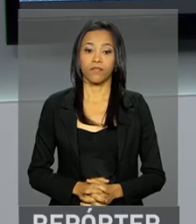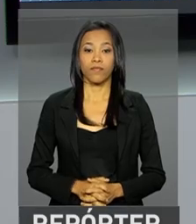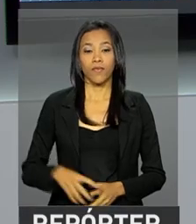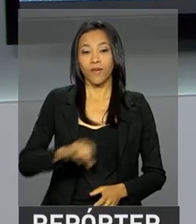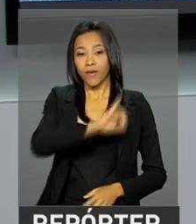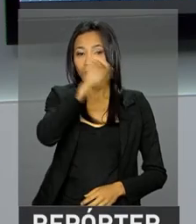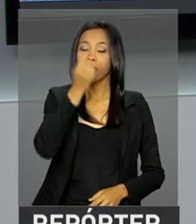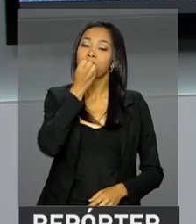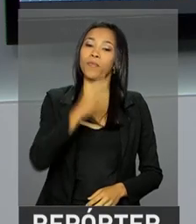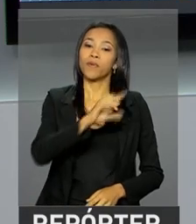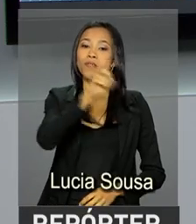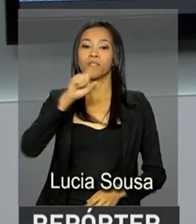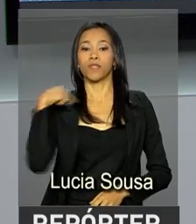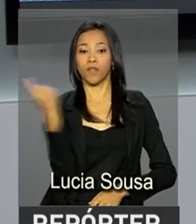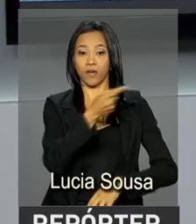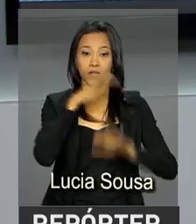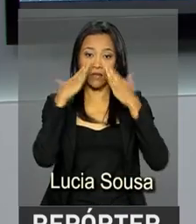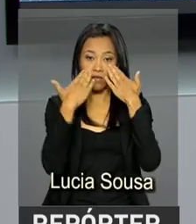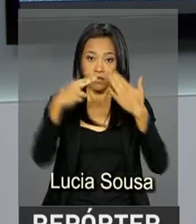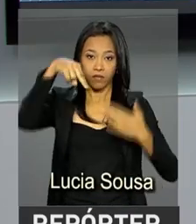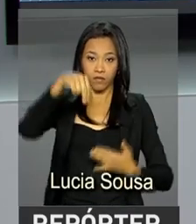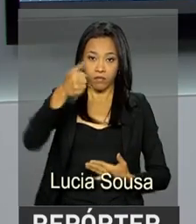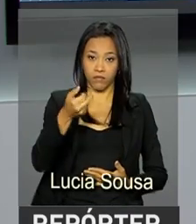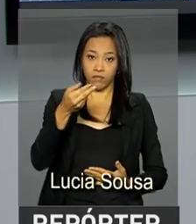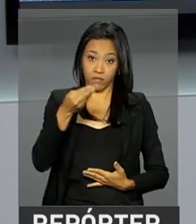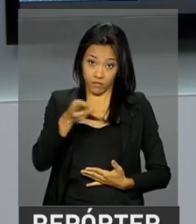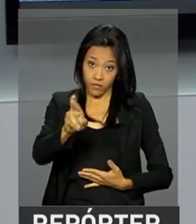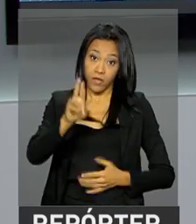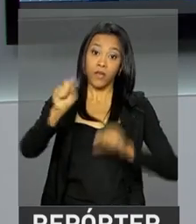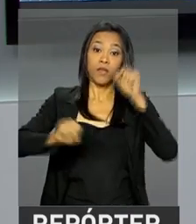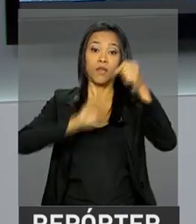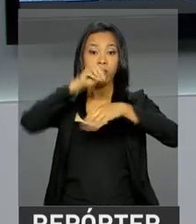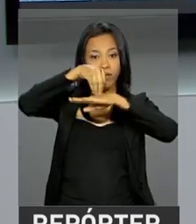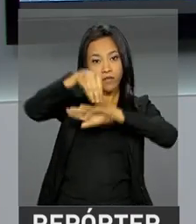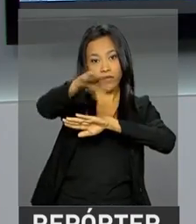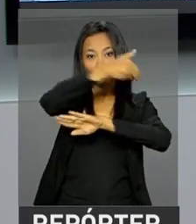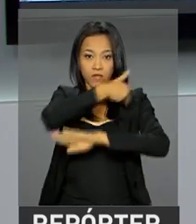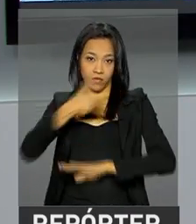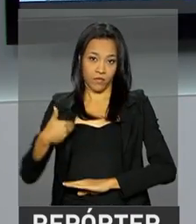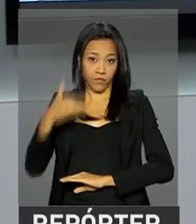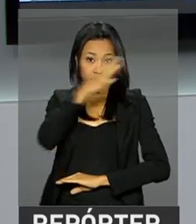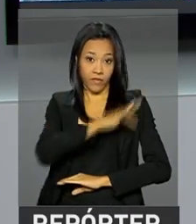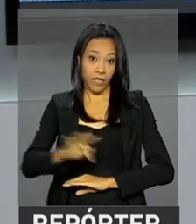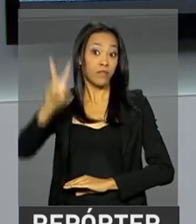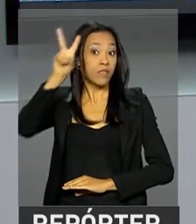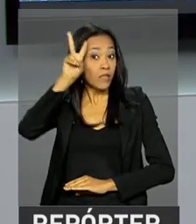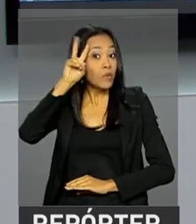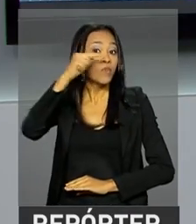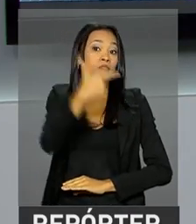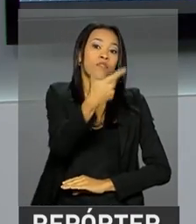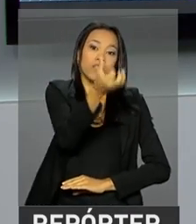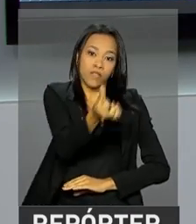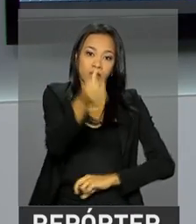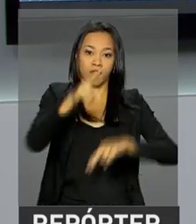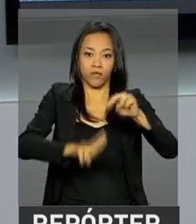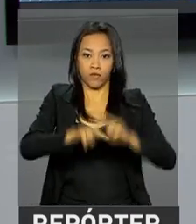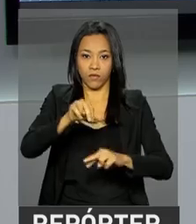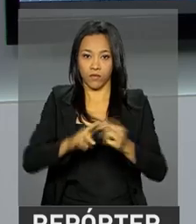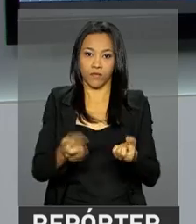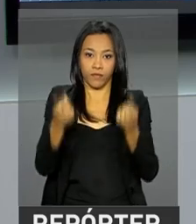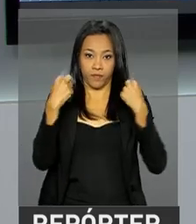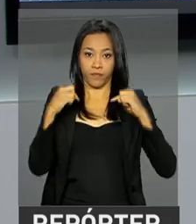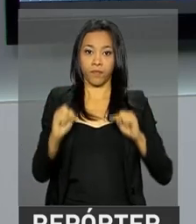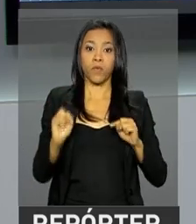Olá, bom dia. Estamos no ar com o repórter NBR e as notícias do governo federal desta segunda-feira, 26 de junho. O